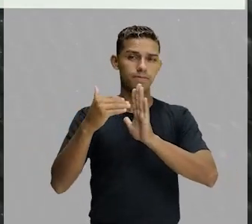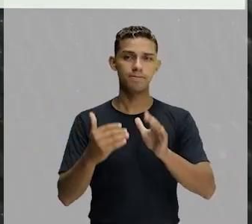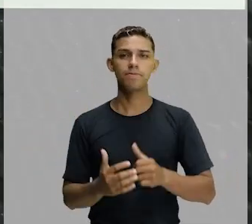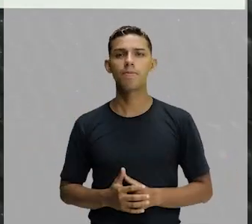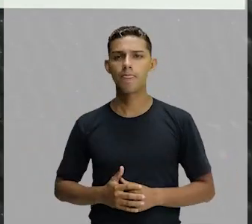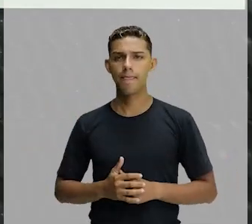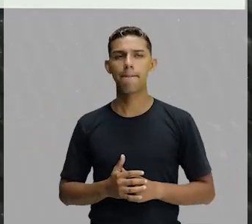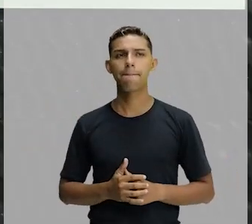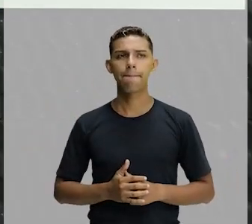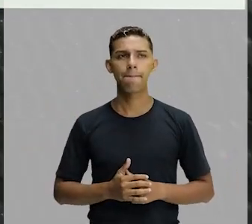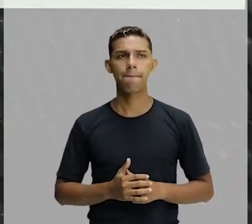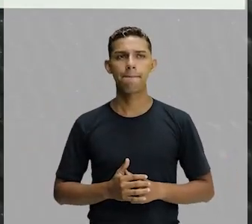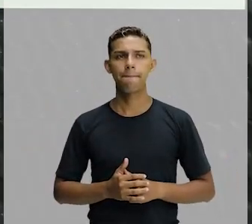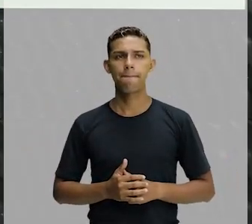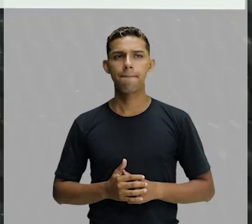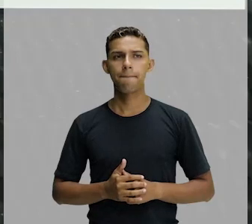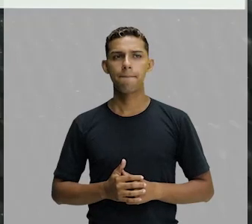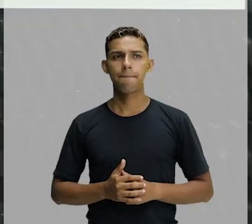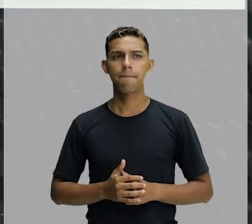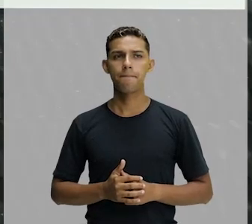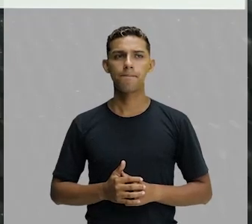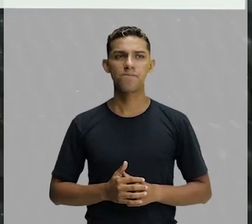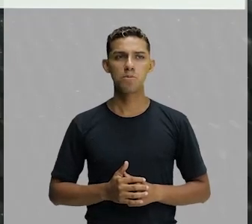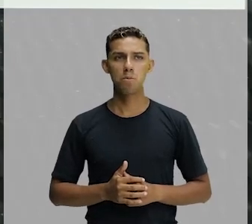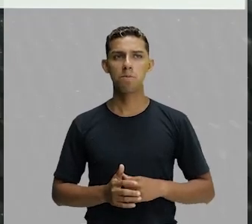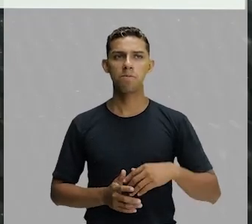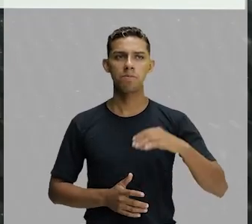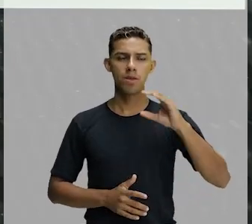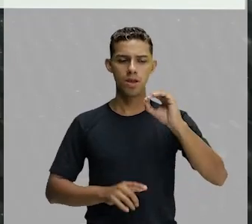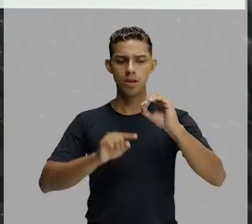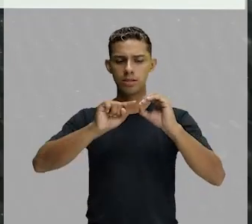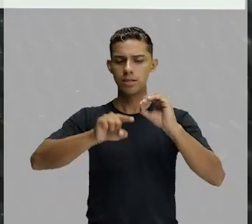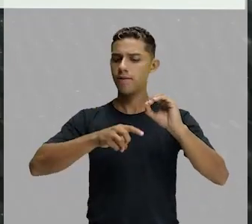Por quê? Passando, por exemplo, da concentração de